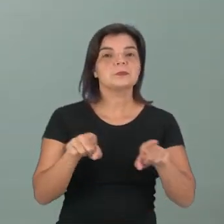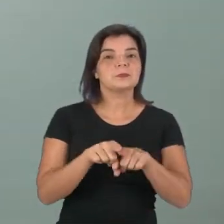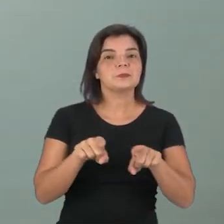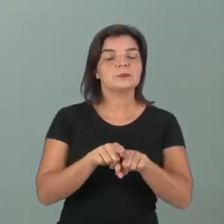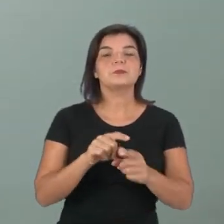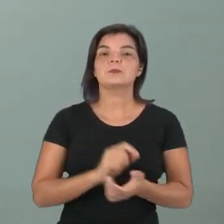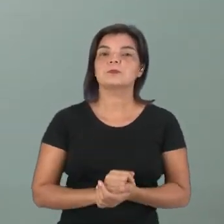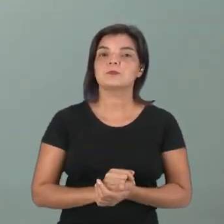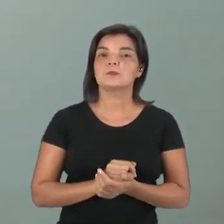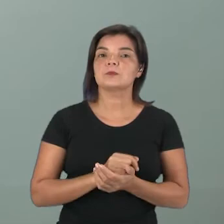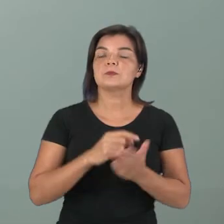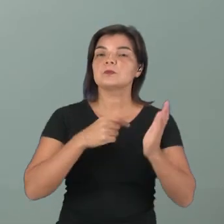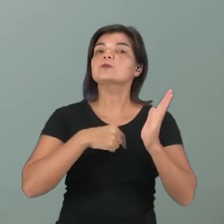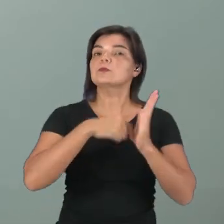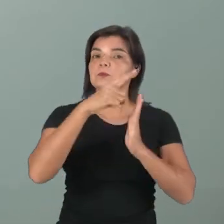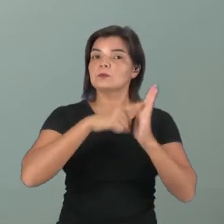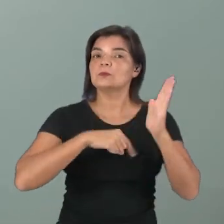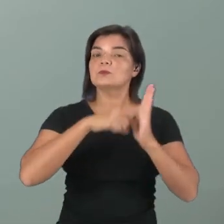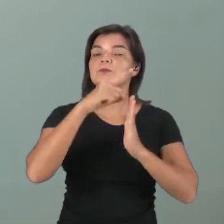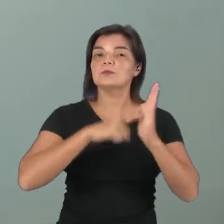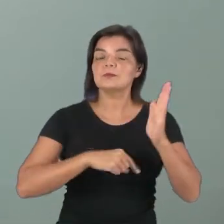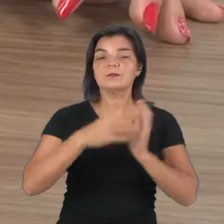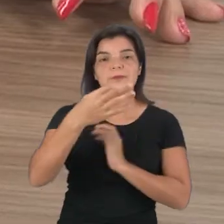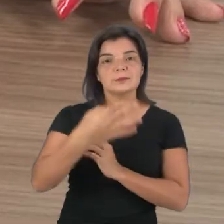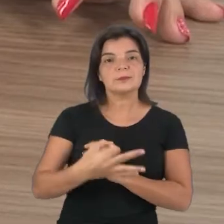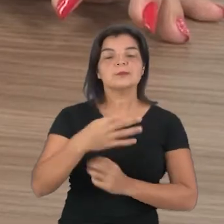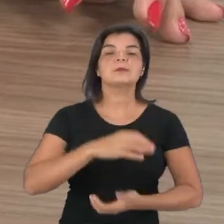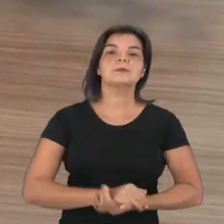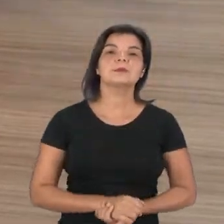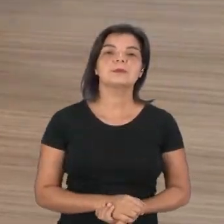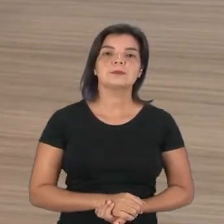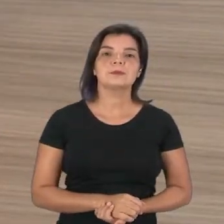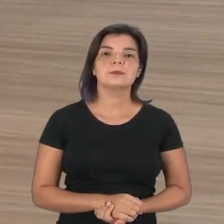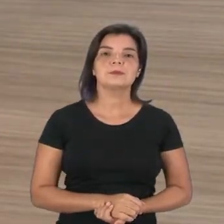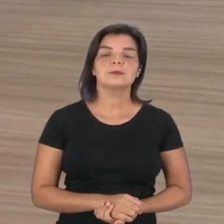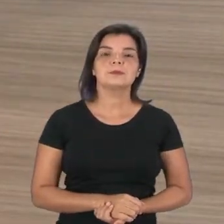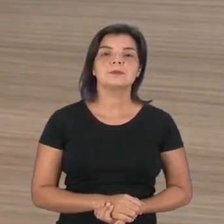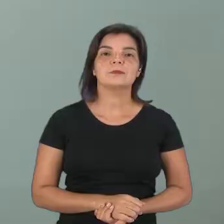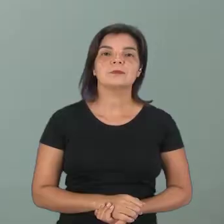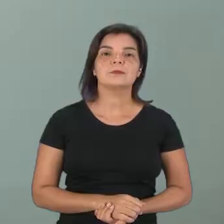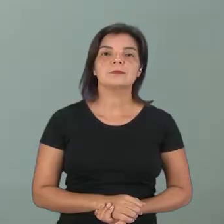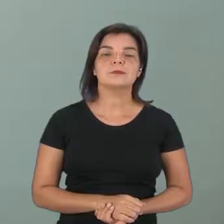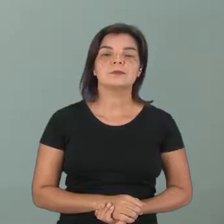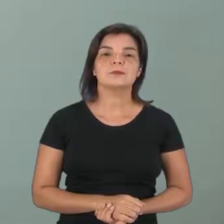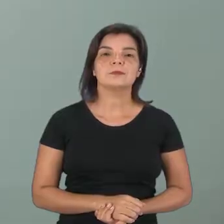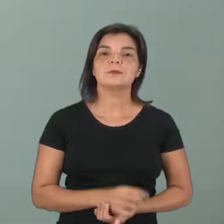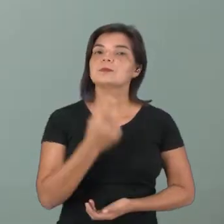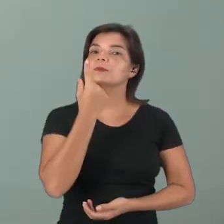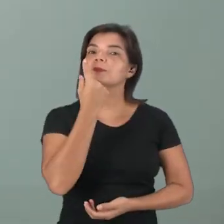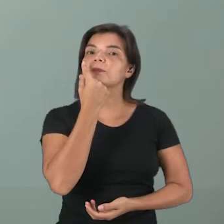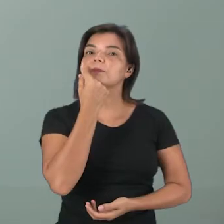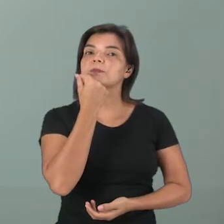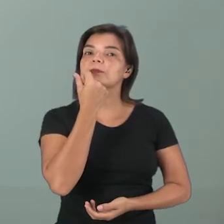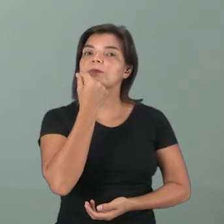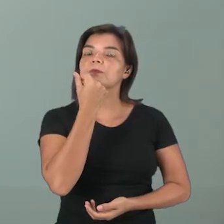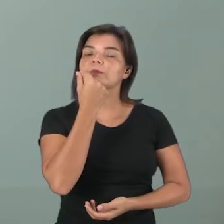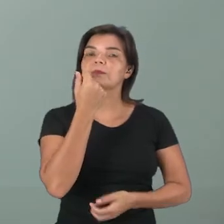Tenho aqui também um pincel, certo? Tenho aqui